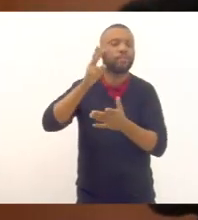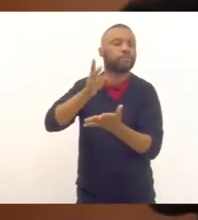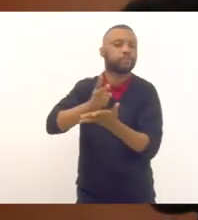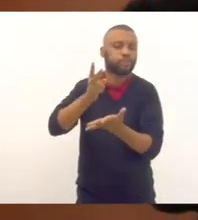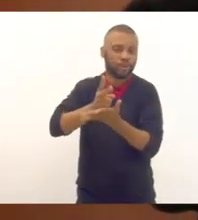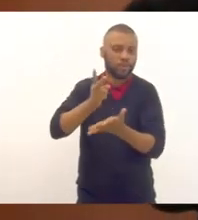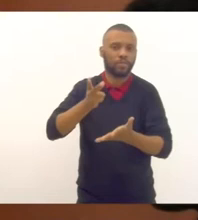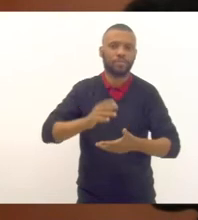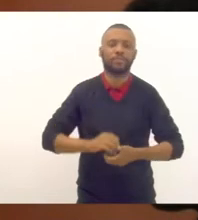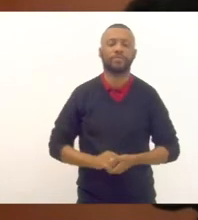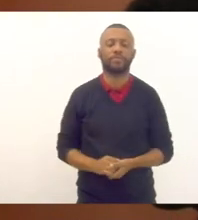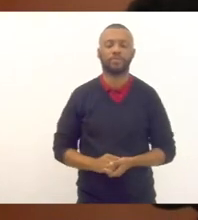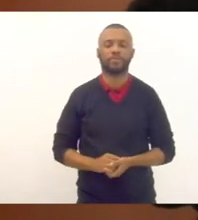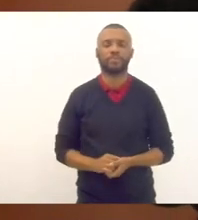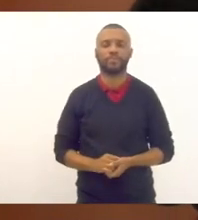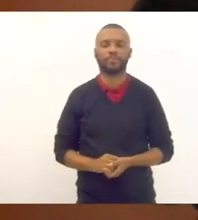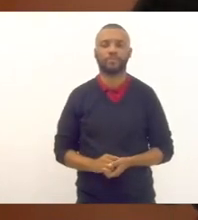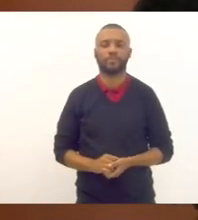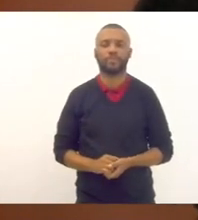Então, vamos lá.